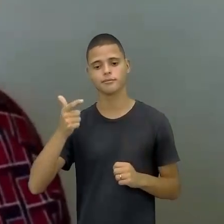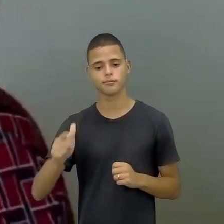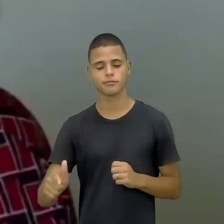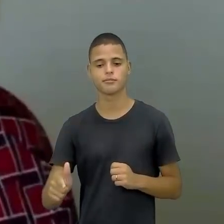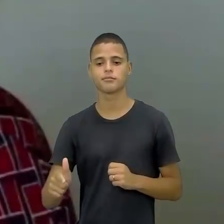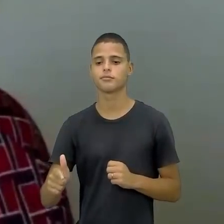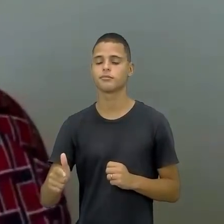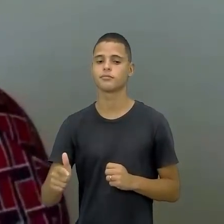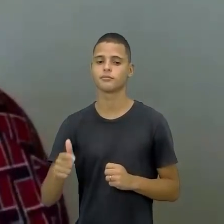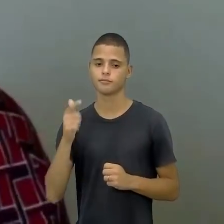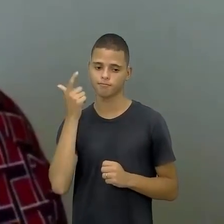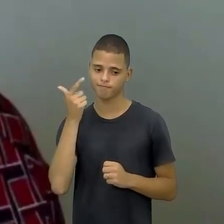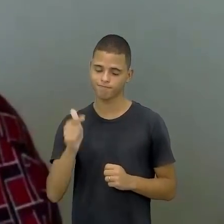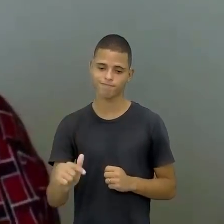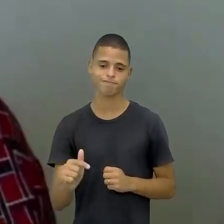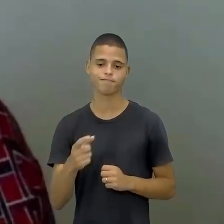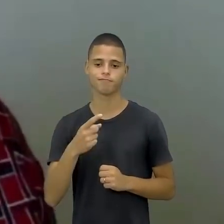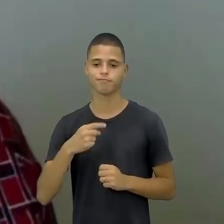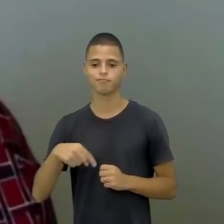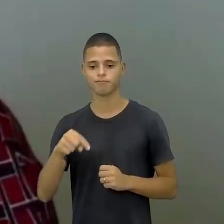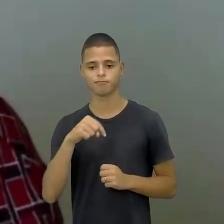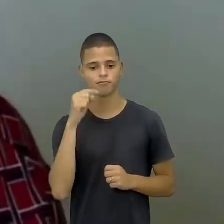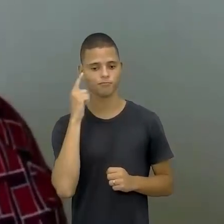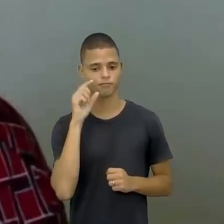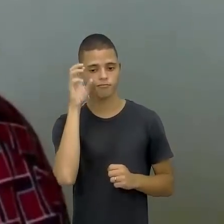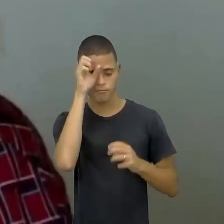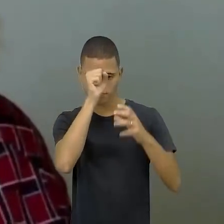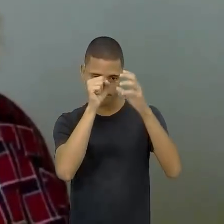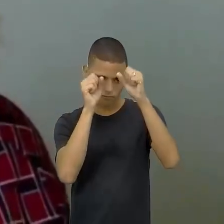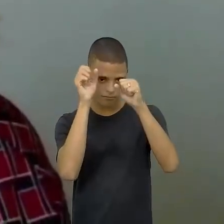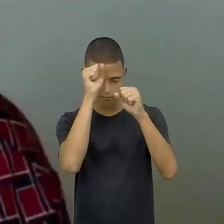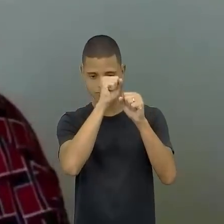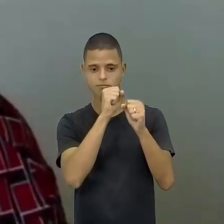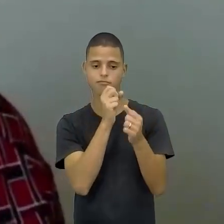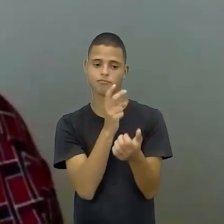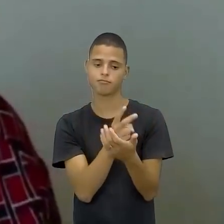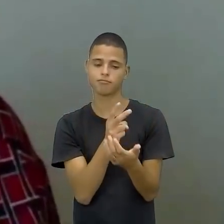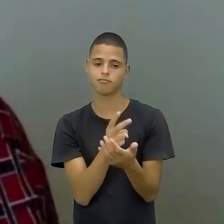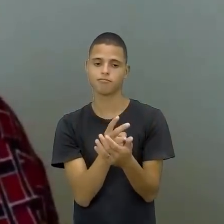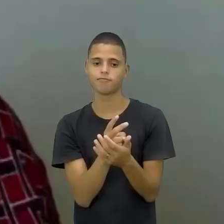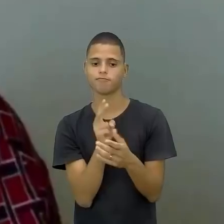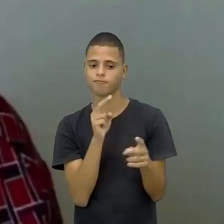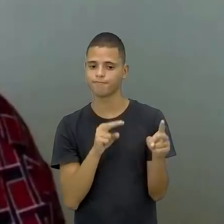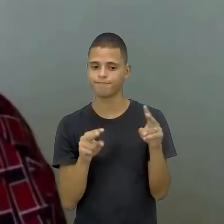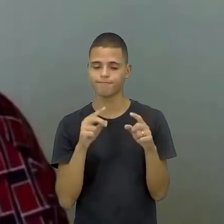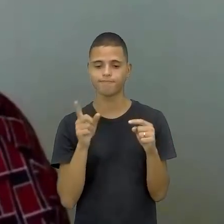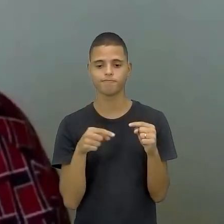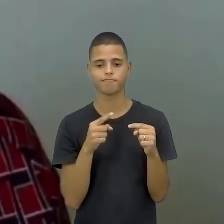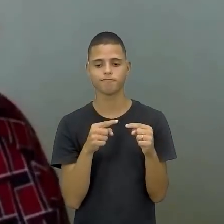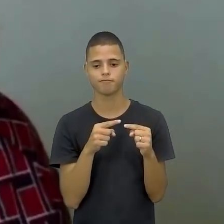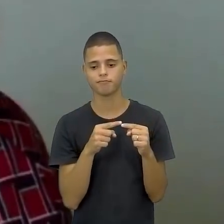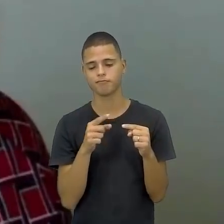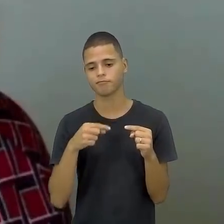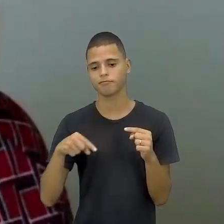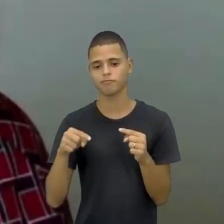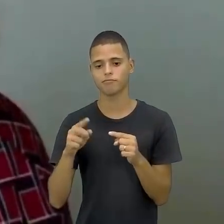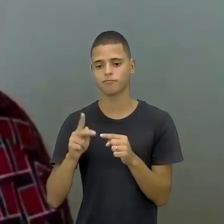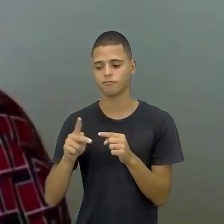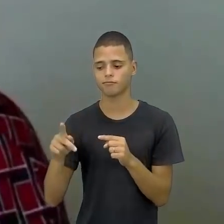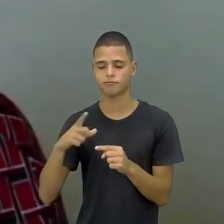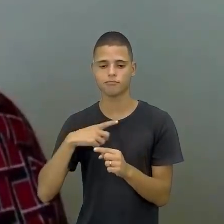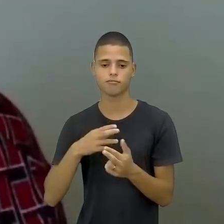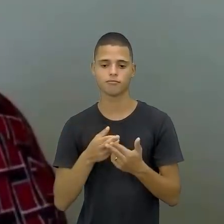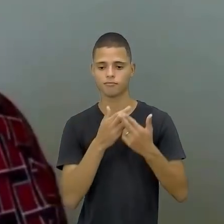revisitar, recapitular, né, para que possamos aprender, e sempre com esse olhar de que nós, professores, temos um papel